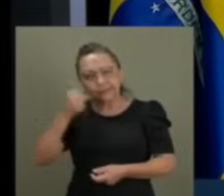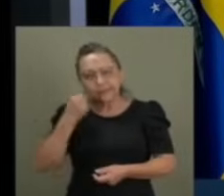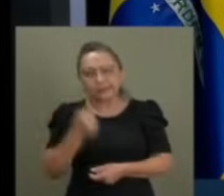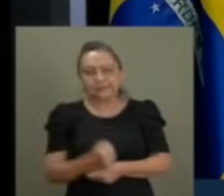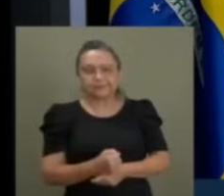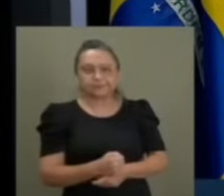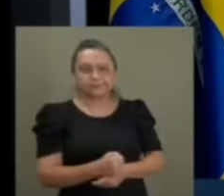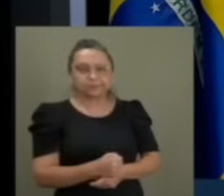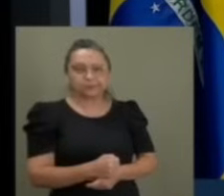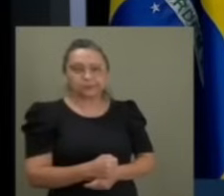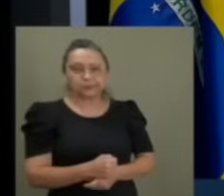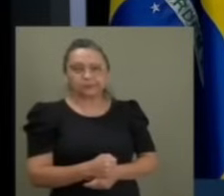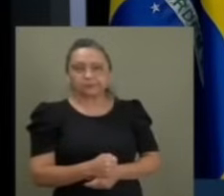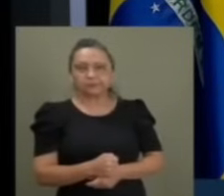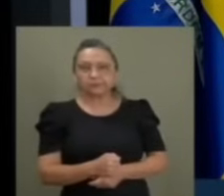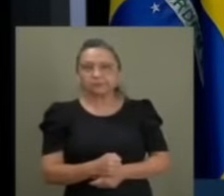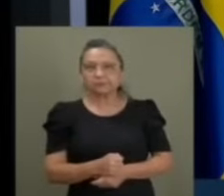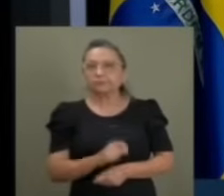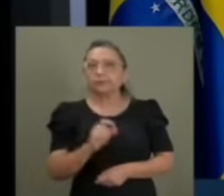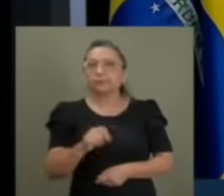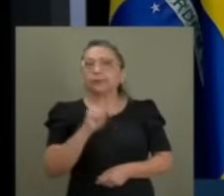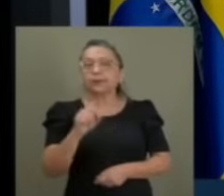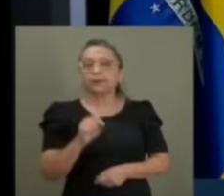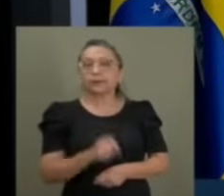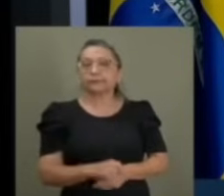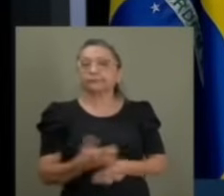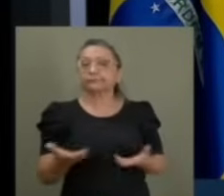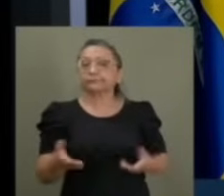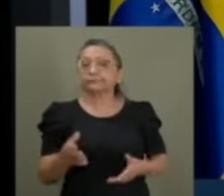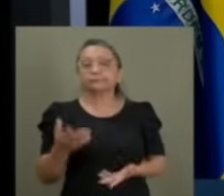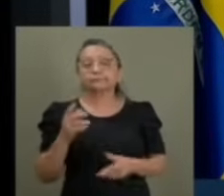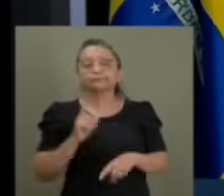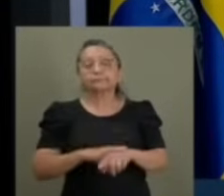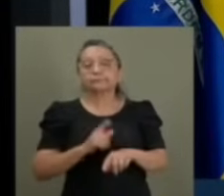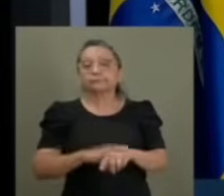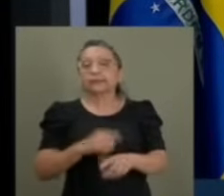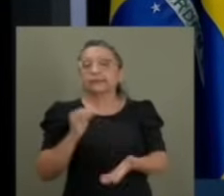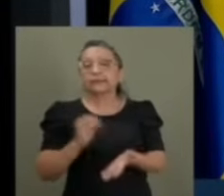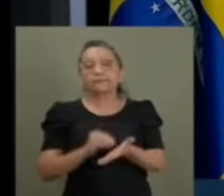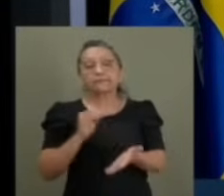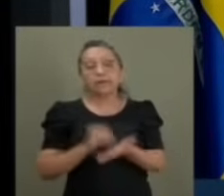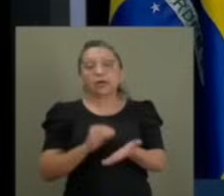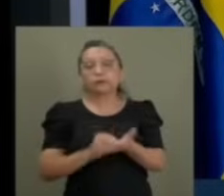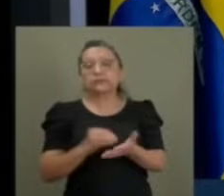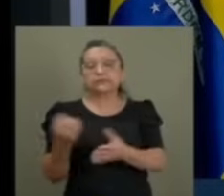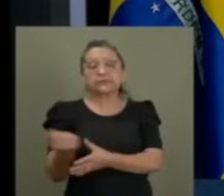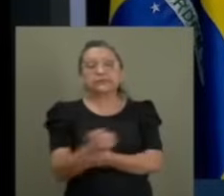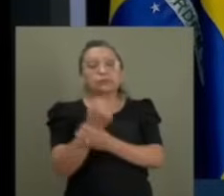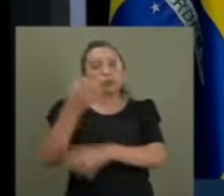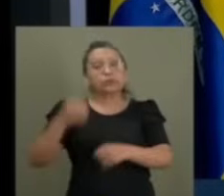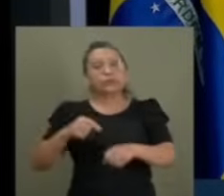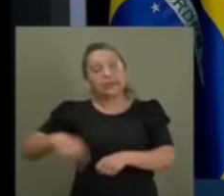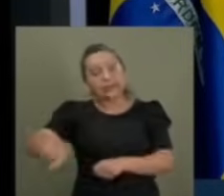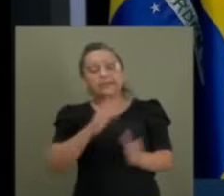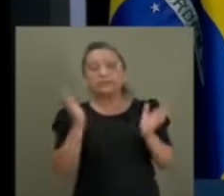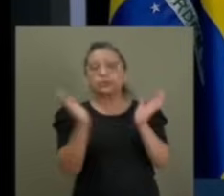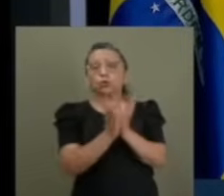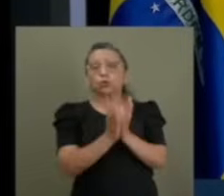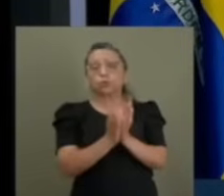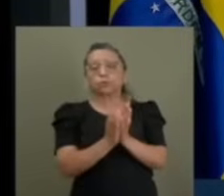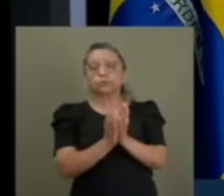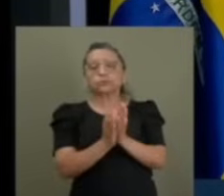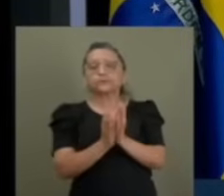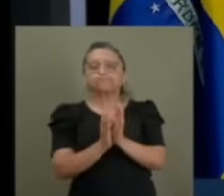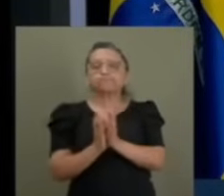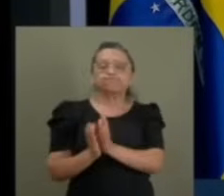senadores é com relação à insegurança jurídica que esse segmento está enfrentando com a falta